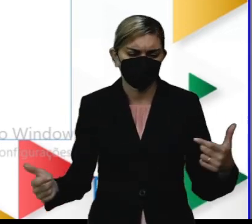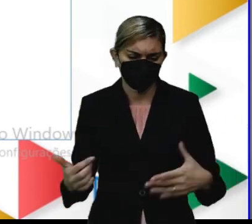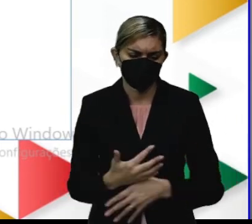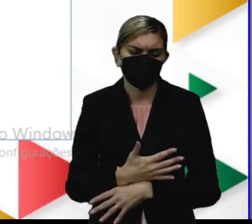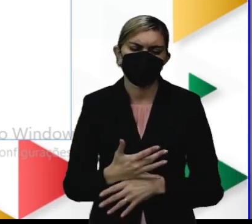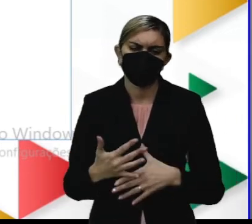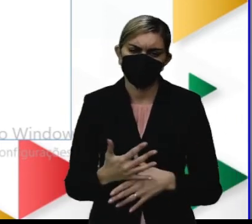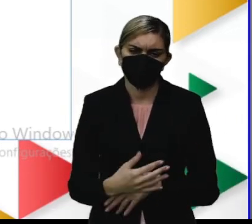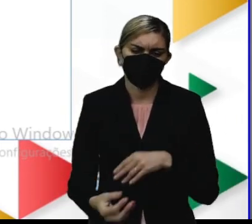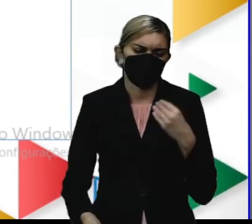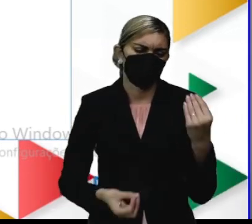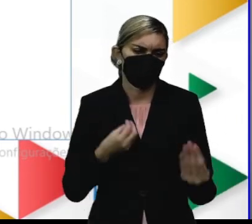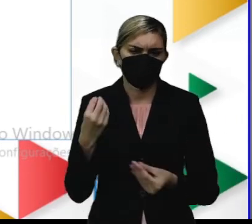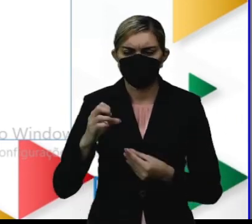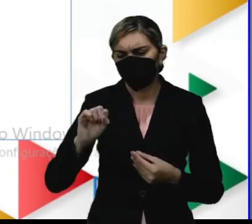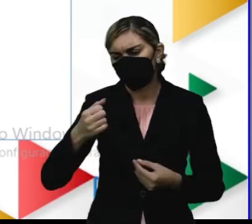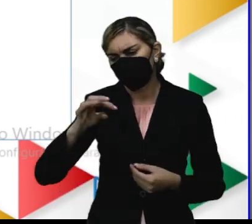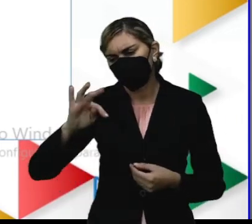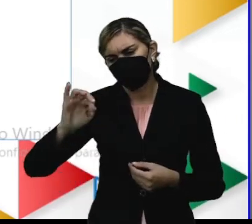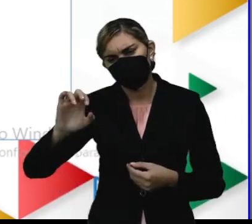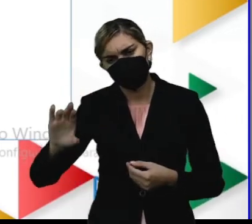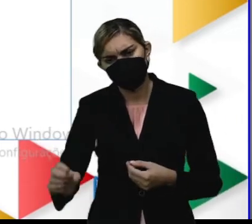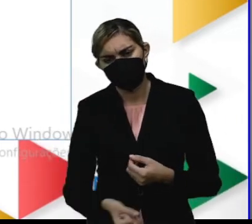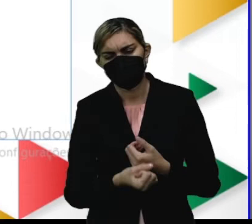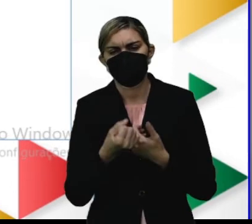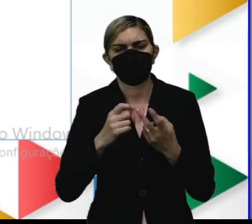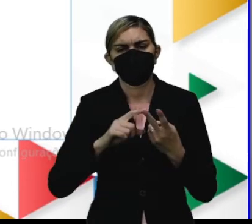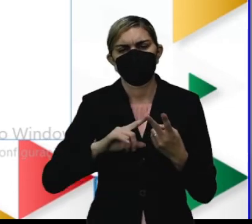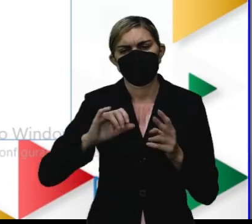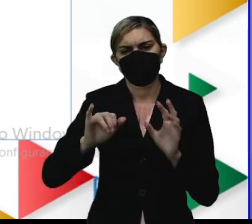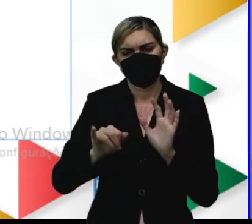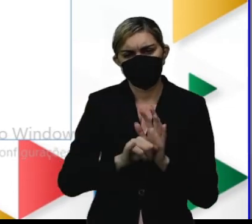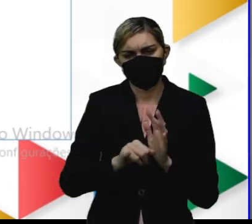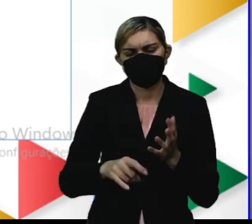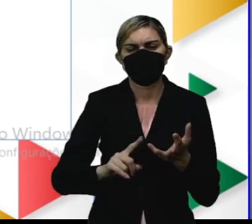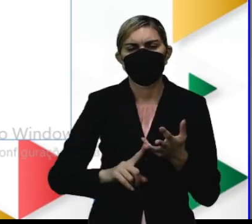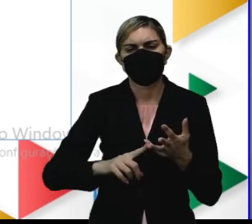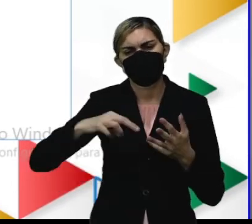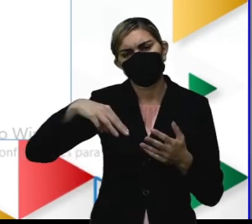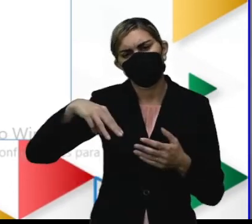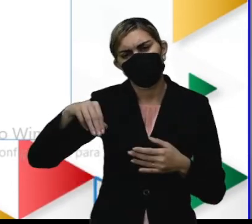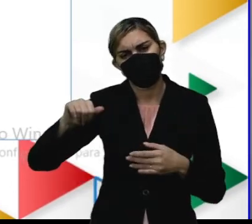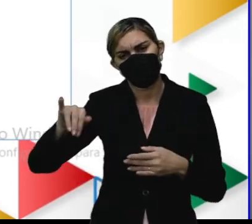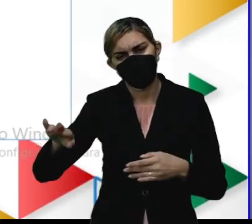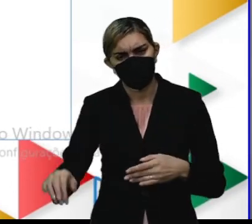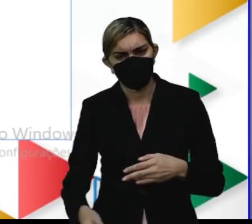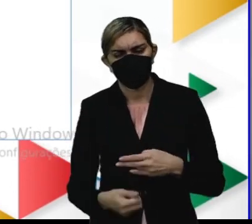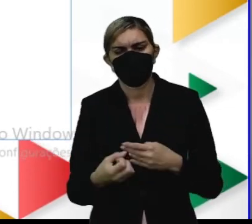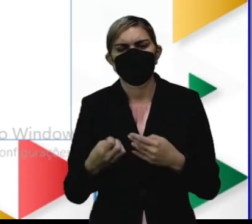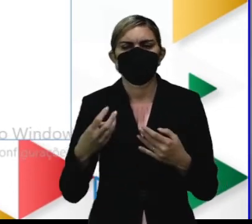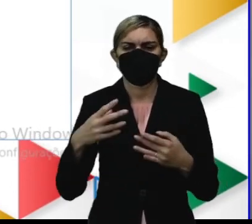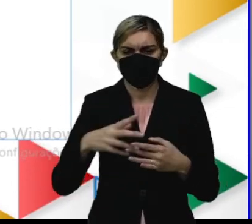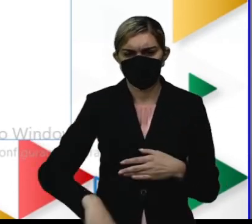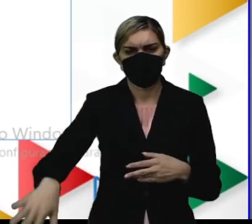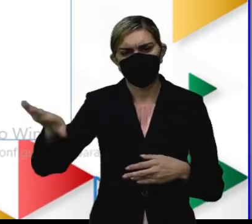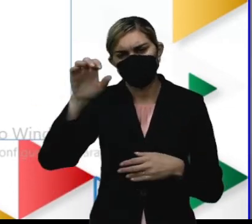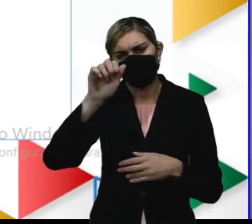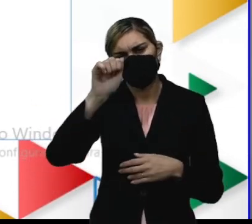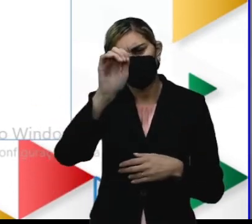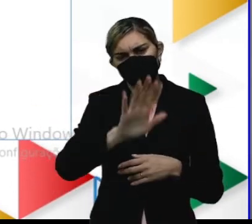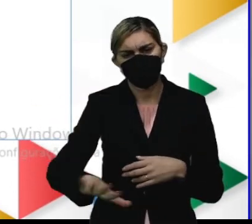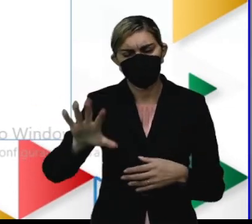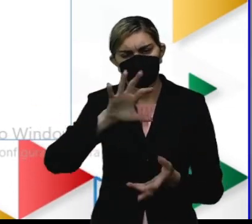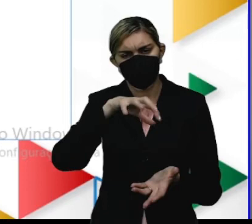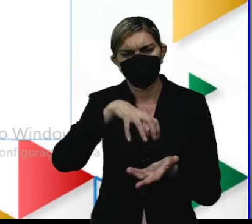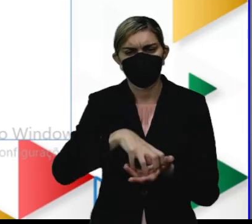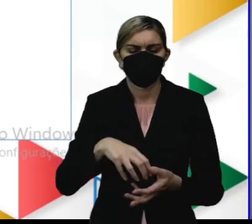cidades, como a dos astecas, os incas e os maias? Esses três últimos grandes civilizações, gente, foi lá na América Central.